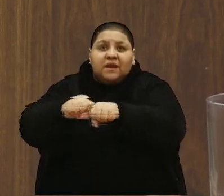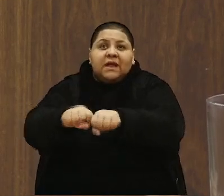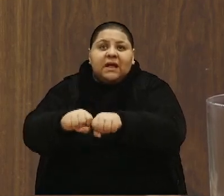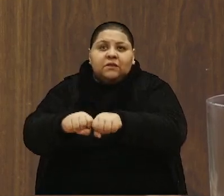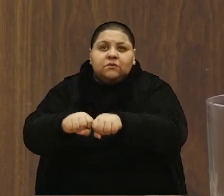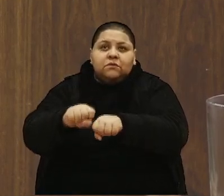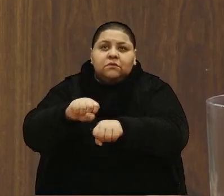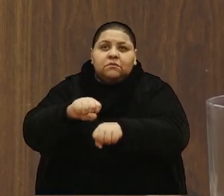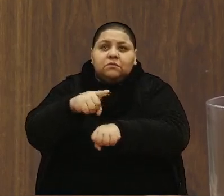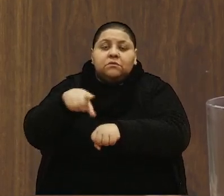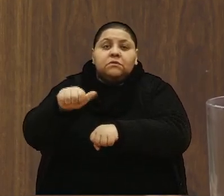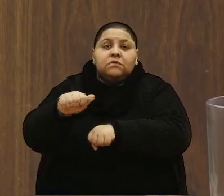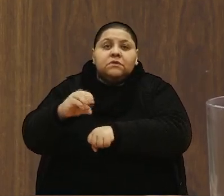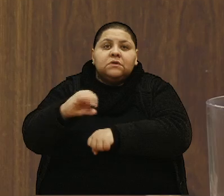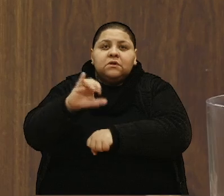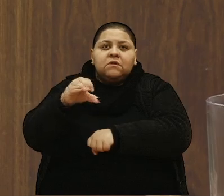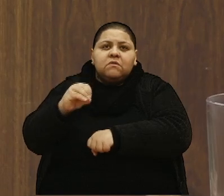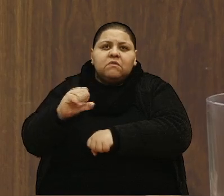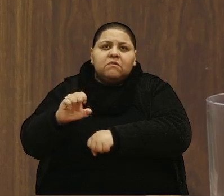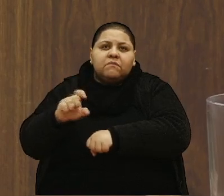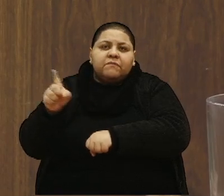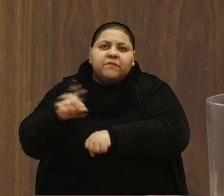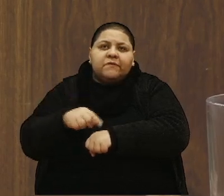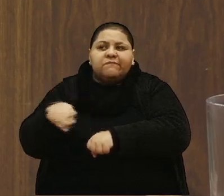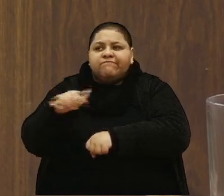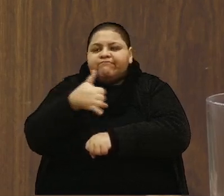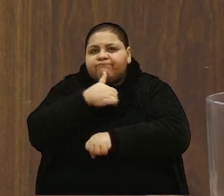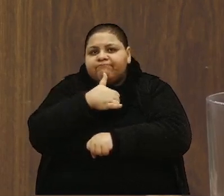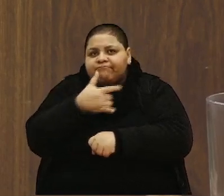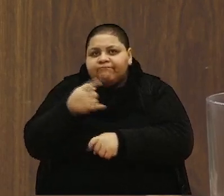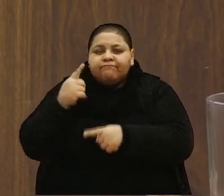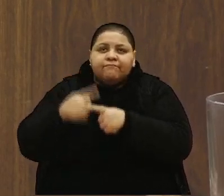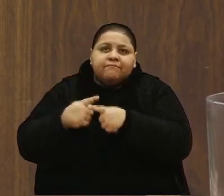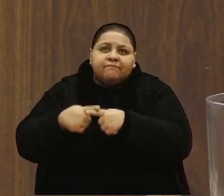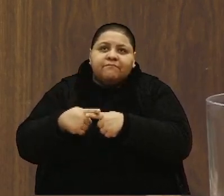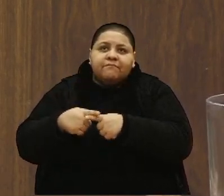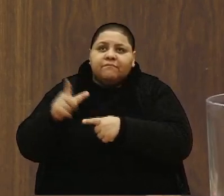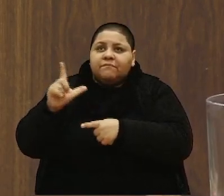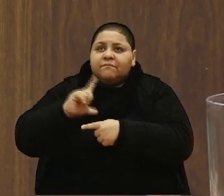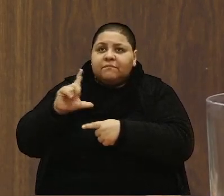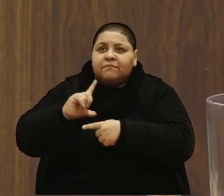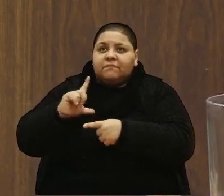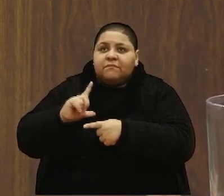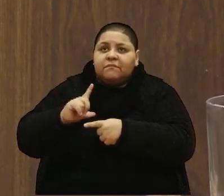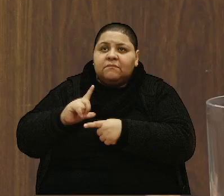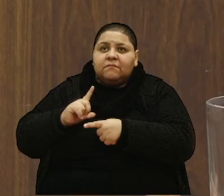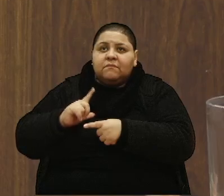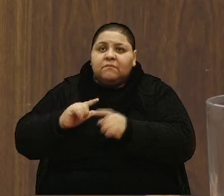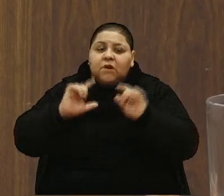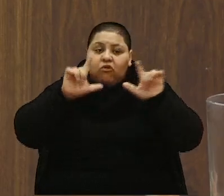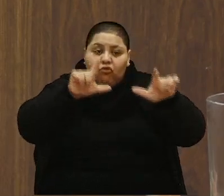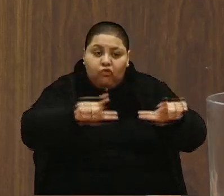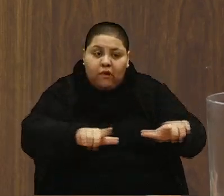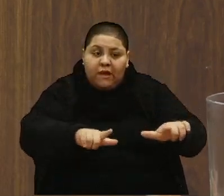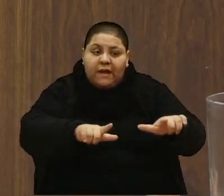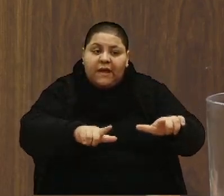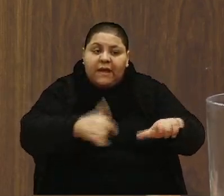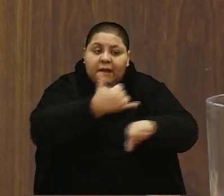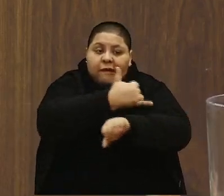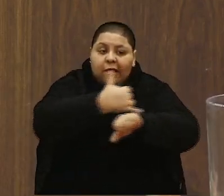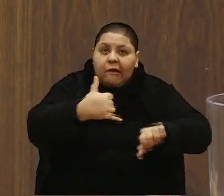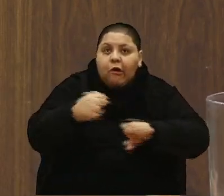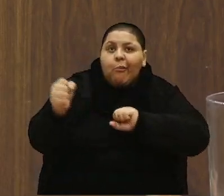bairro, né? Então, a gente lamenta porque talvez ele não tivesse condição para ir para um acolhimento, mas poderia